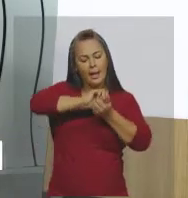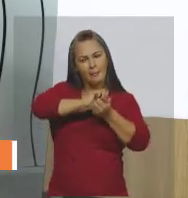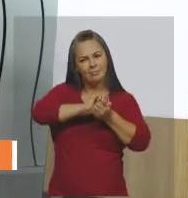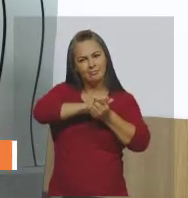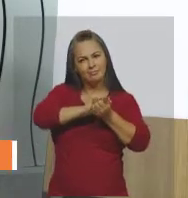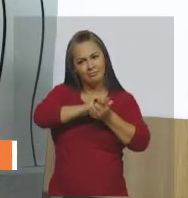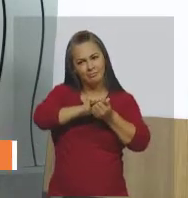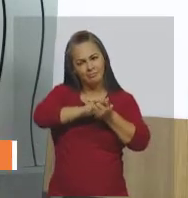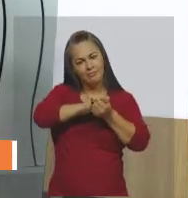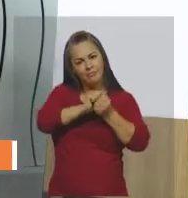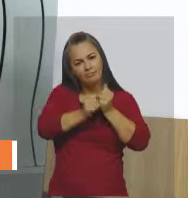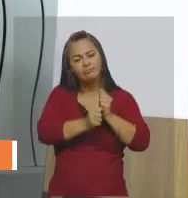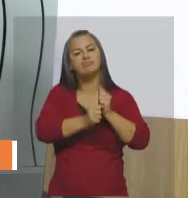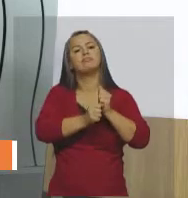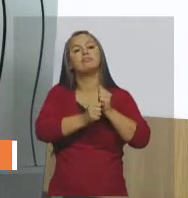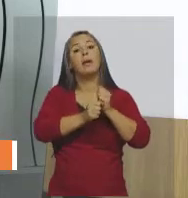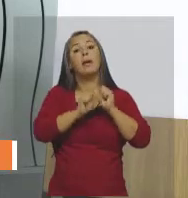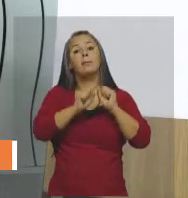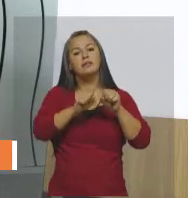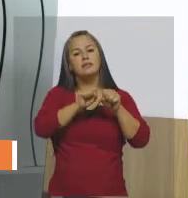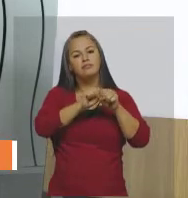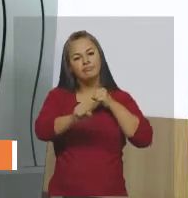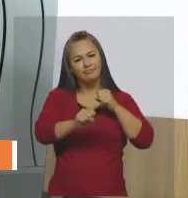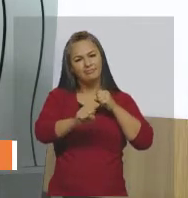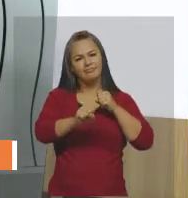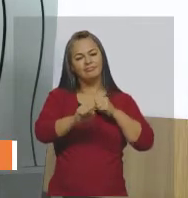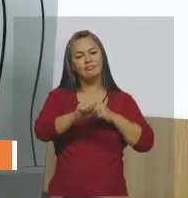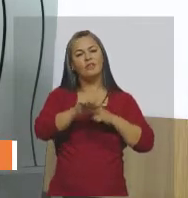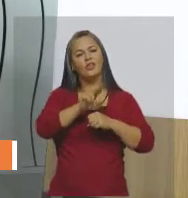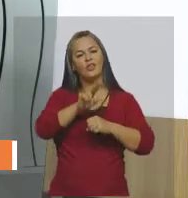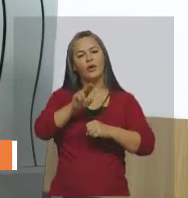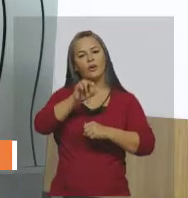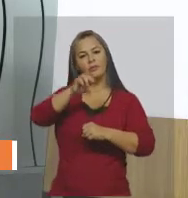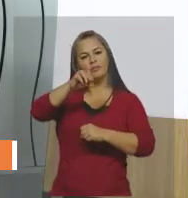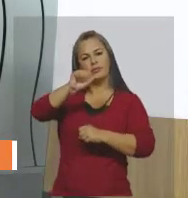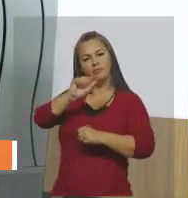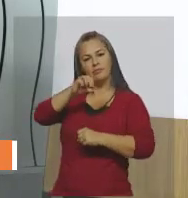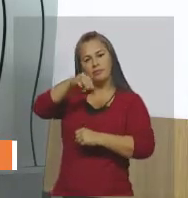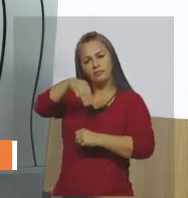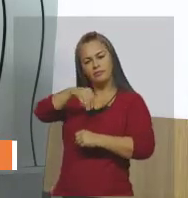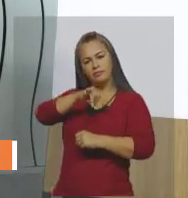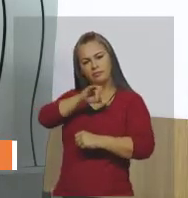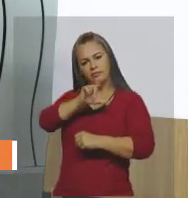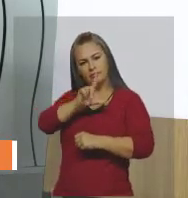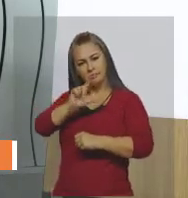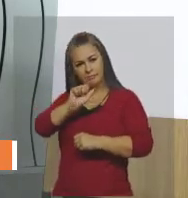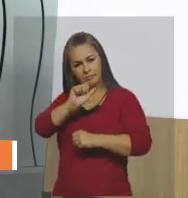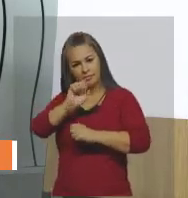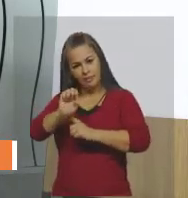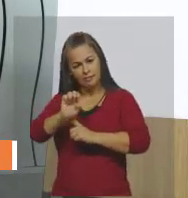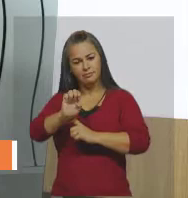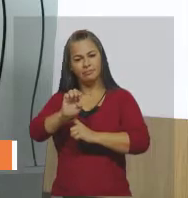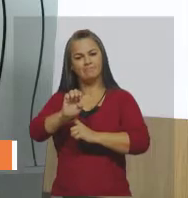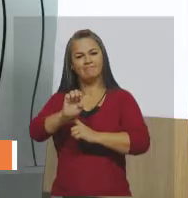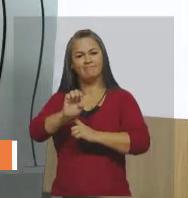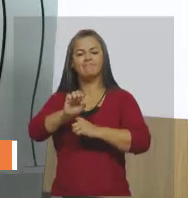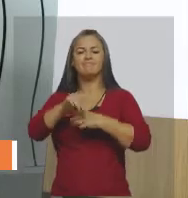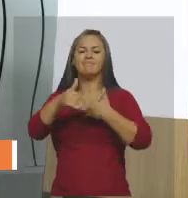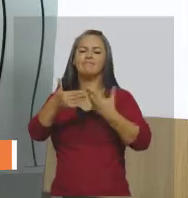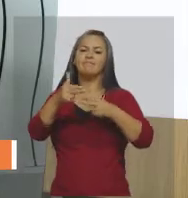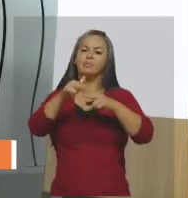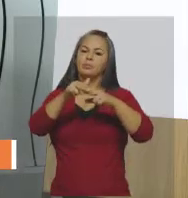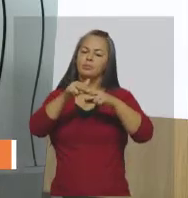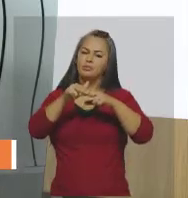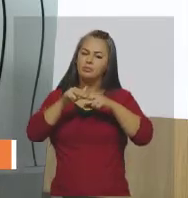em pH neutro, ou seja, que funciona desde que não esteja ácido nem básico. Por isso a importância